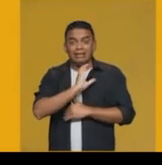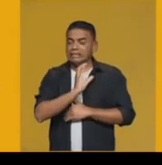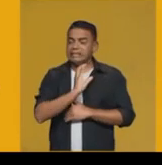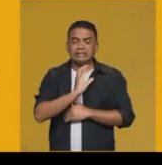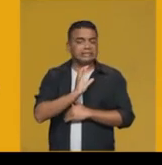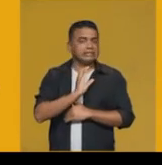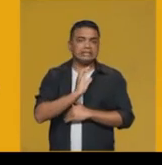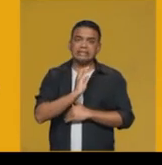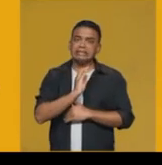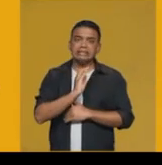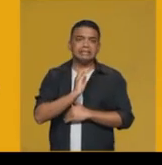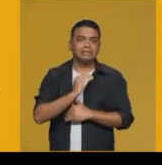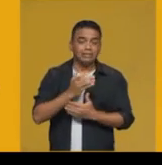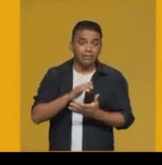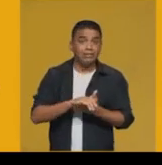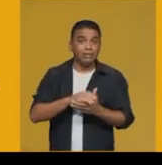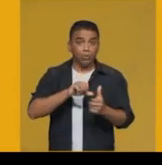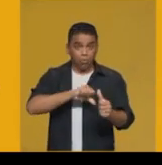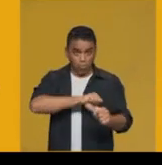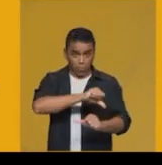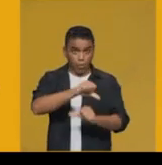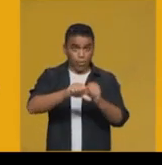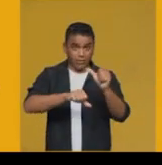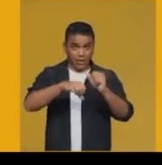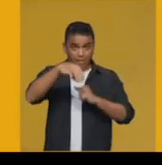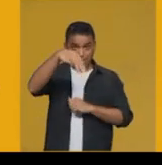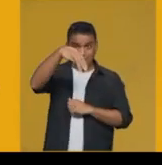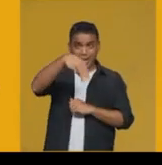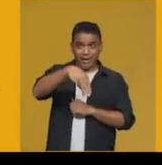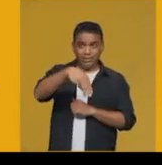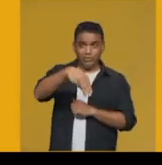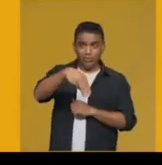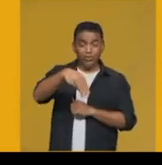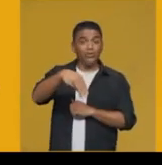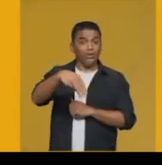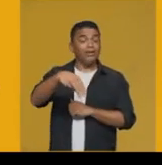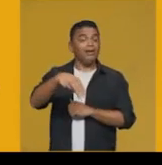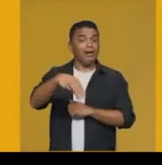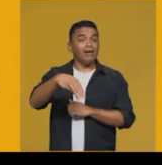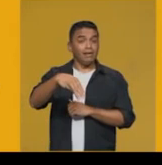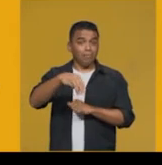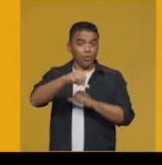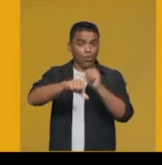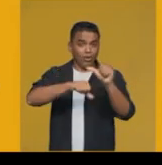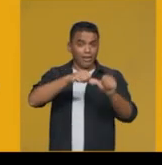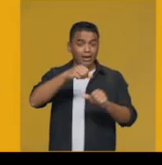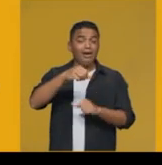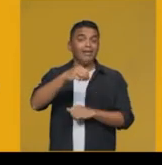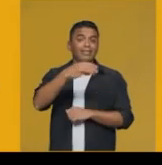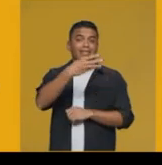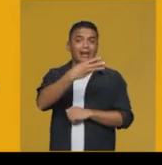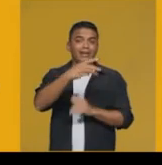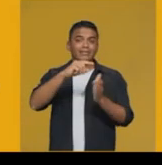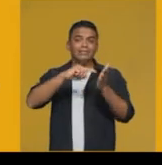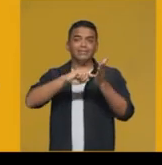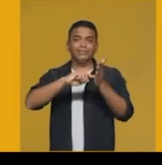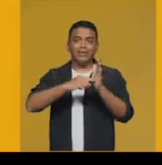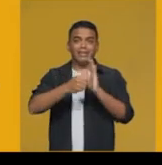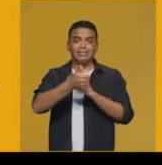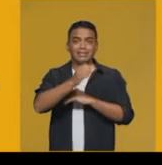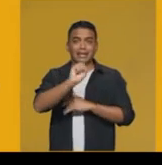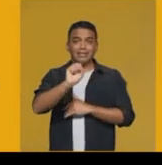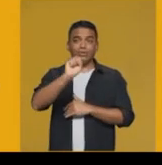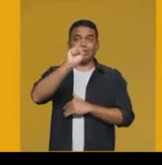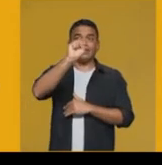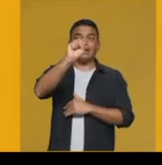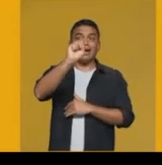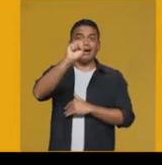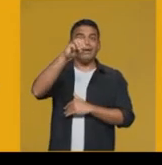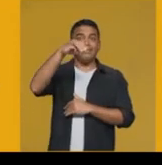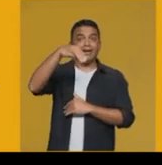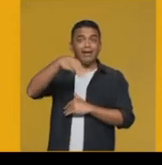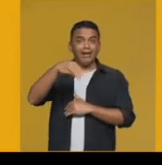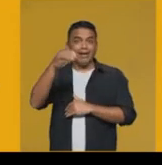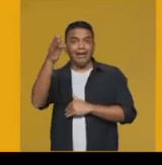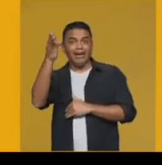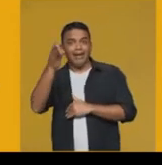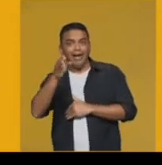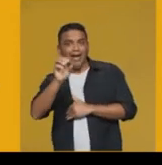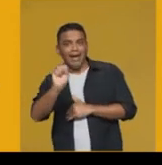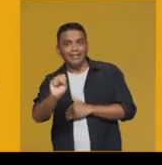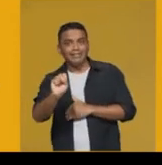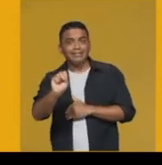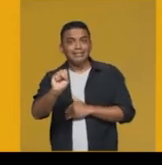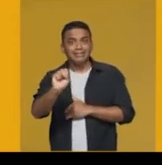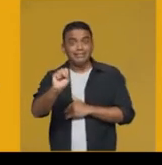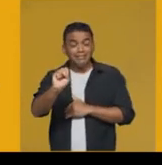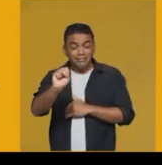você transformar esse valor para metro, fica 3 vezes 10 à oitava, ou seja, 300 milhões de quilômetros